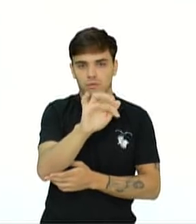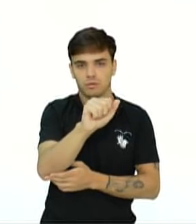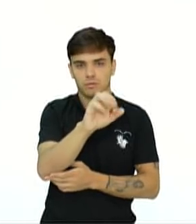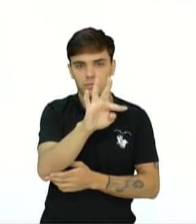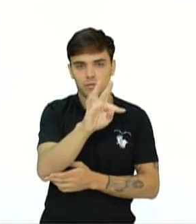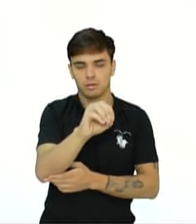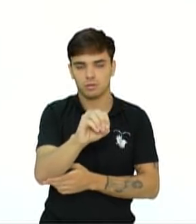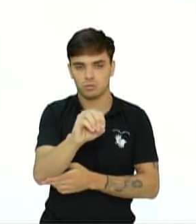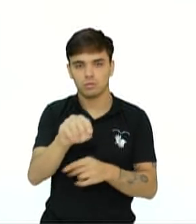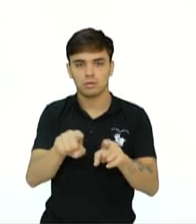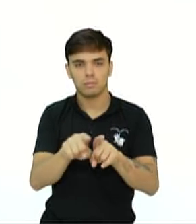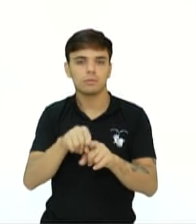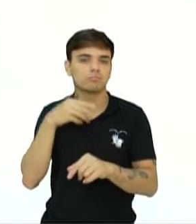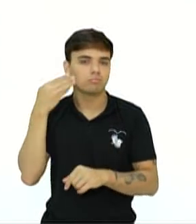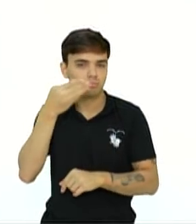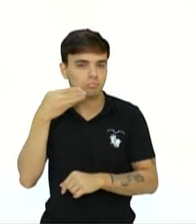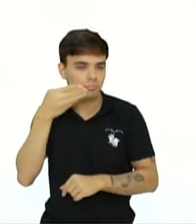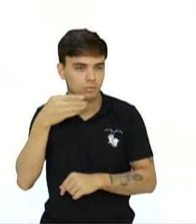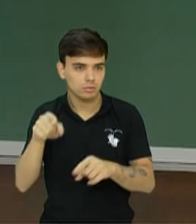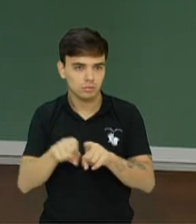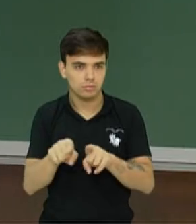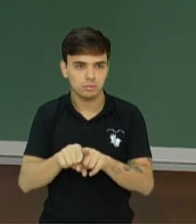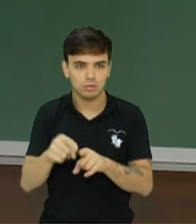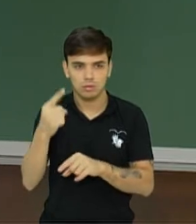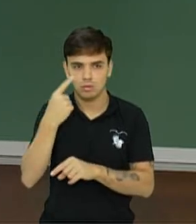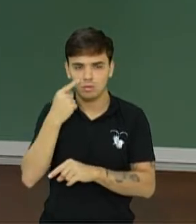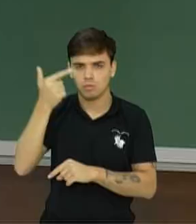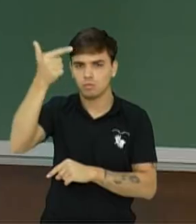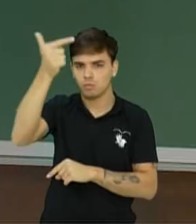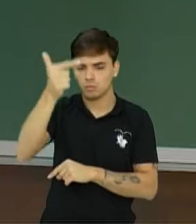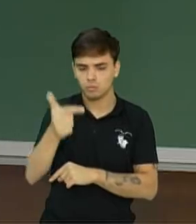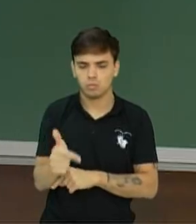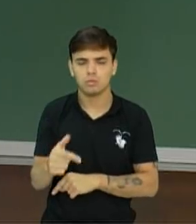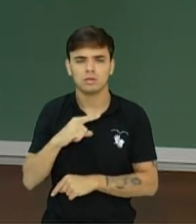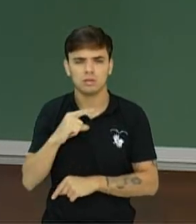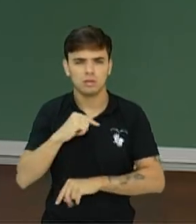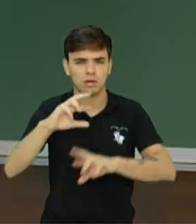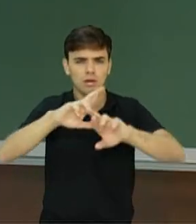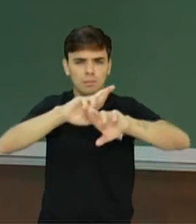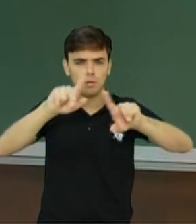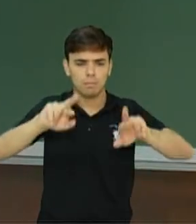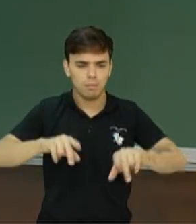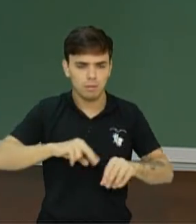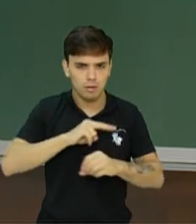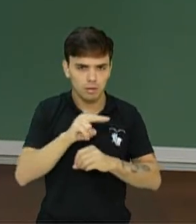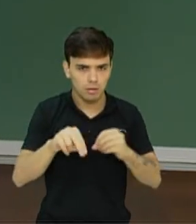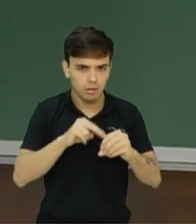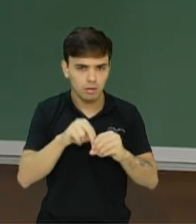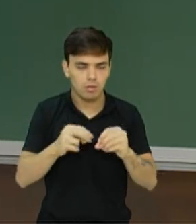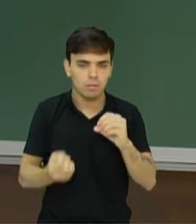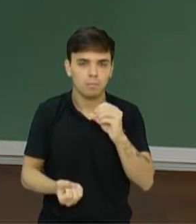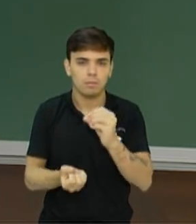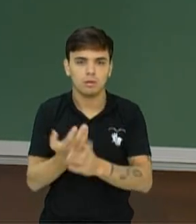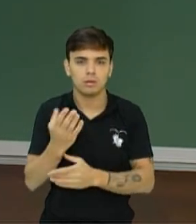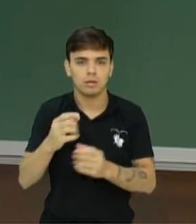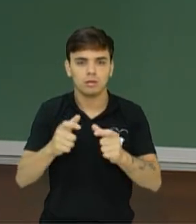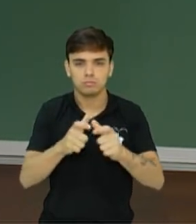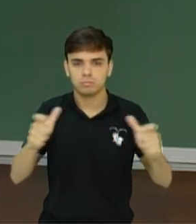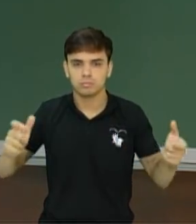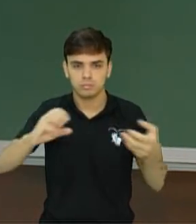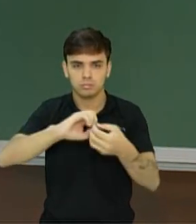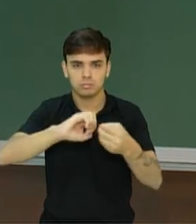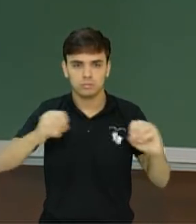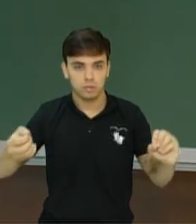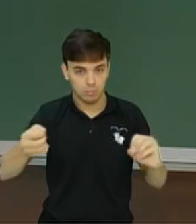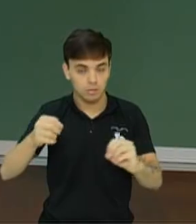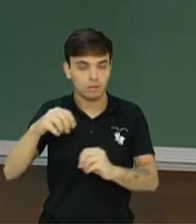nitrogenada. Esse é um nucleotídeo, esse é mais um, esse é mais um. Vários nucleotídeos juntos vão formar essa grande molécula chamada